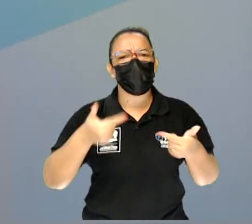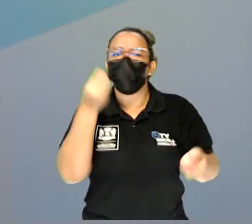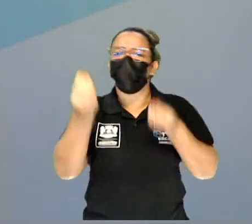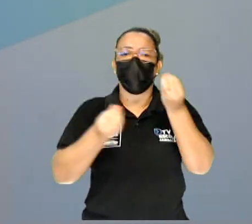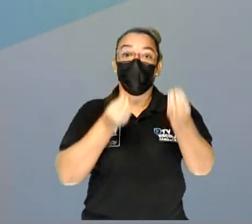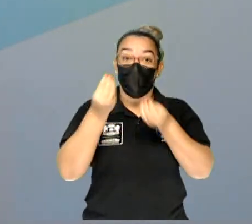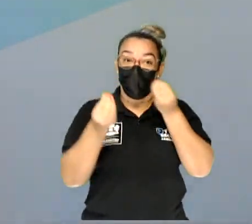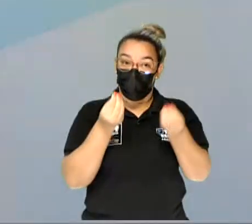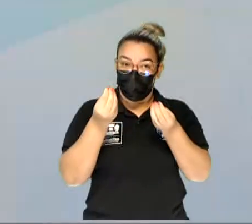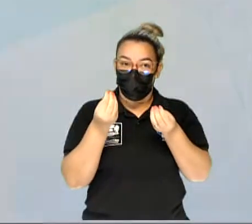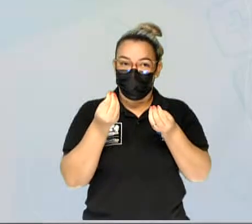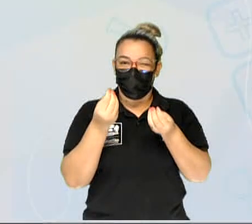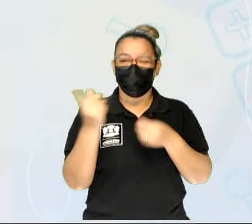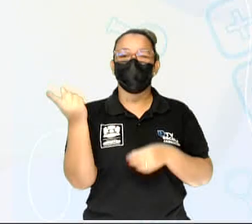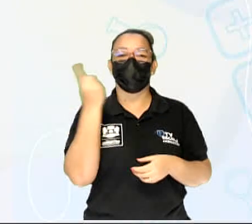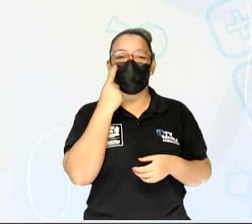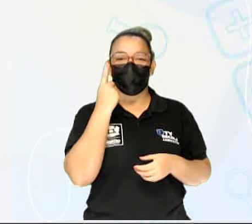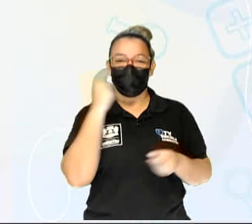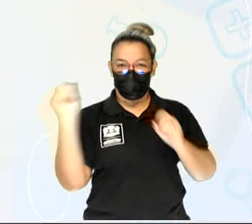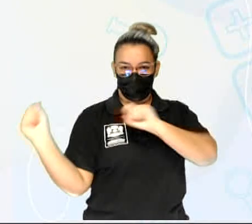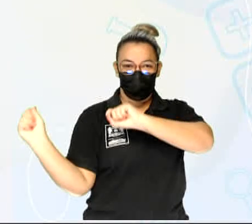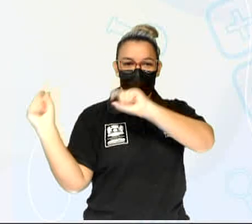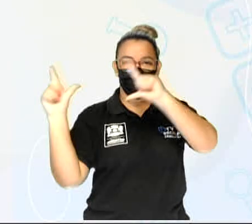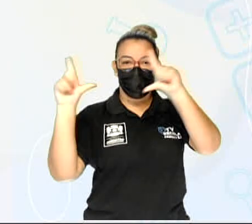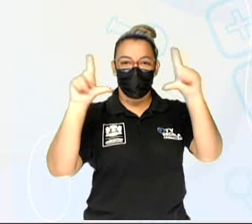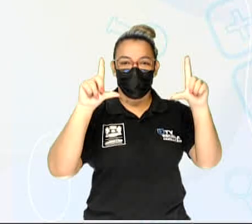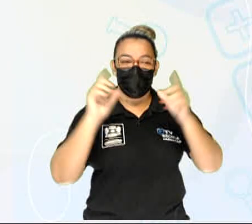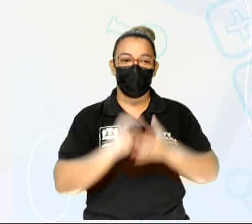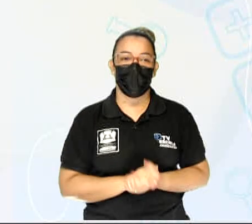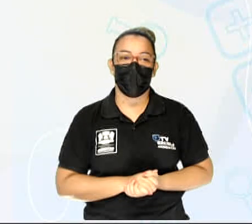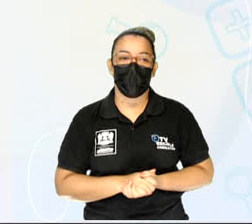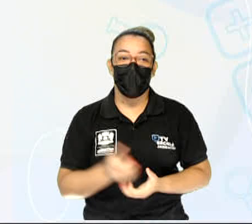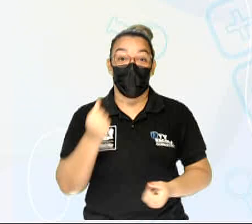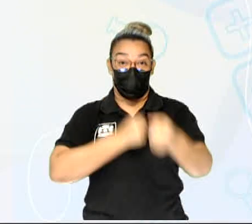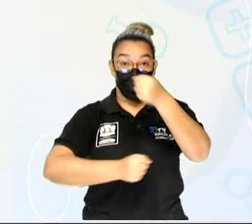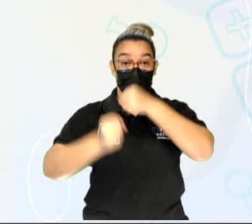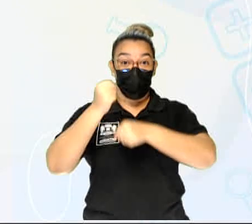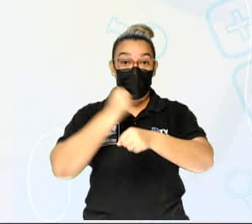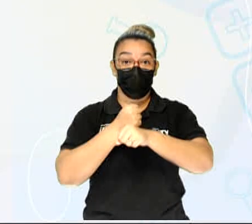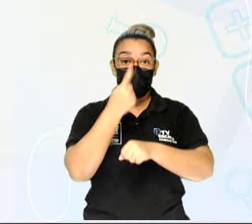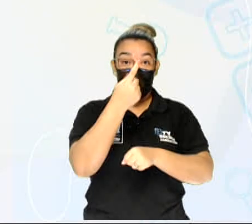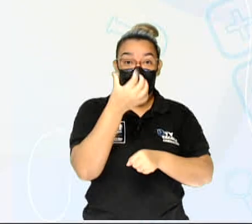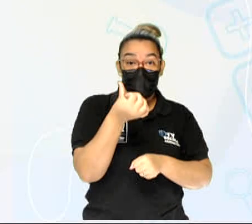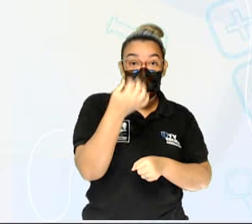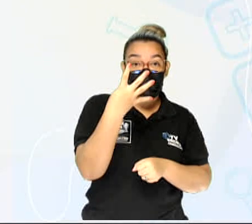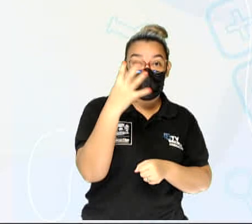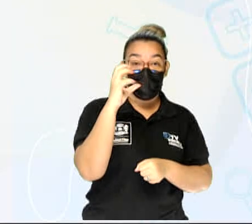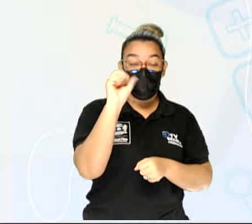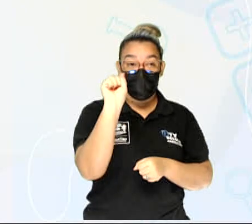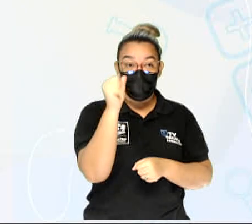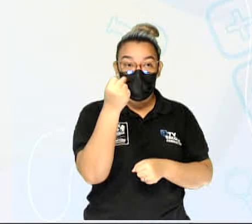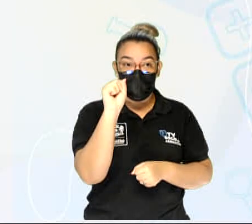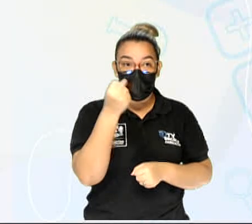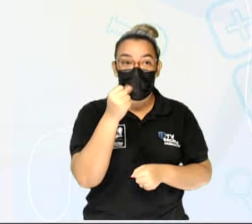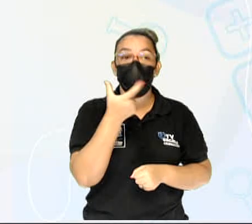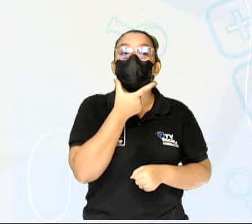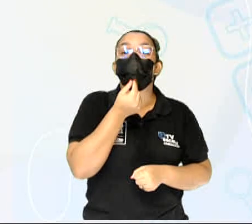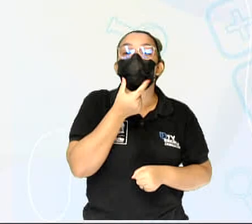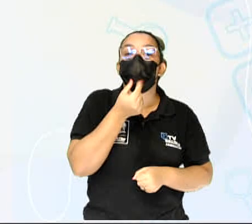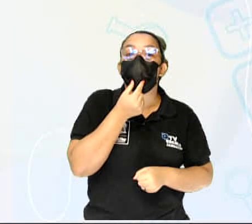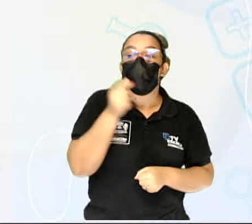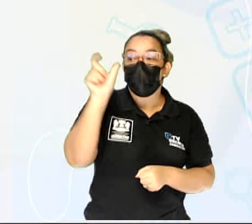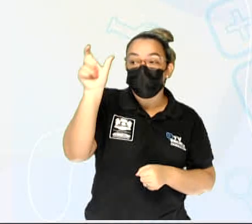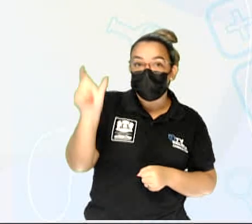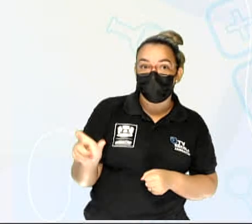olhada? Gente, em 1648, um comandante holandês, Von Schouw,